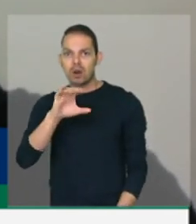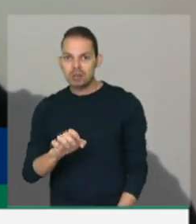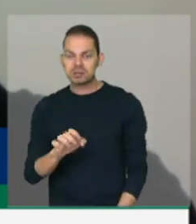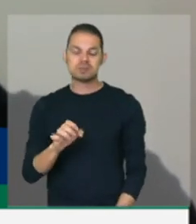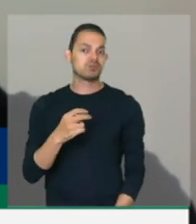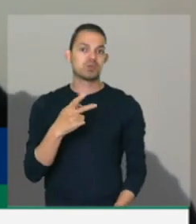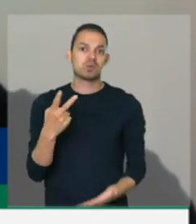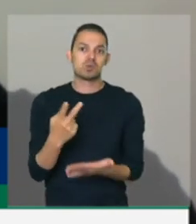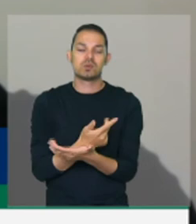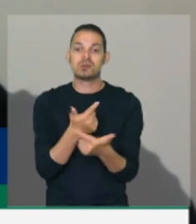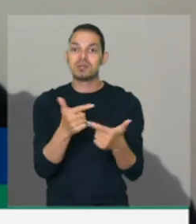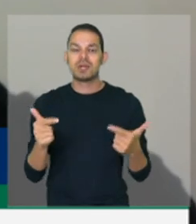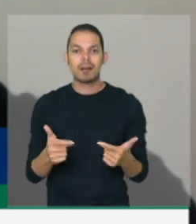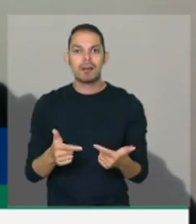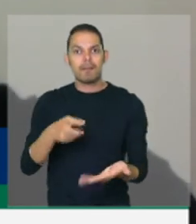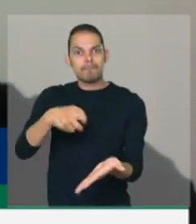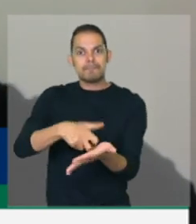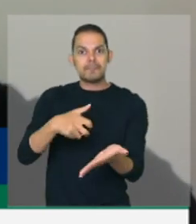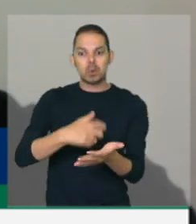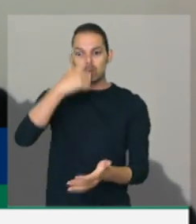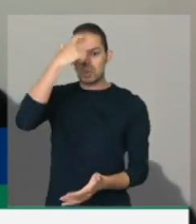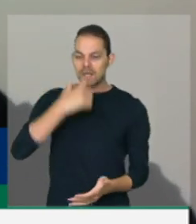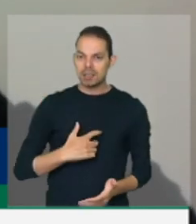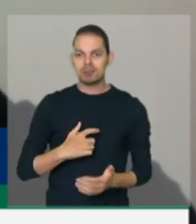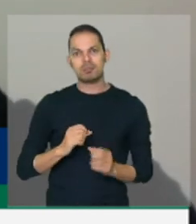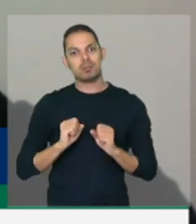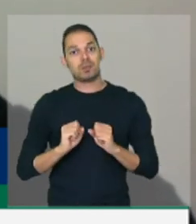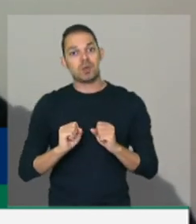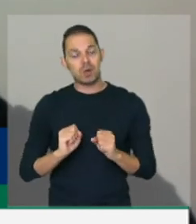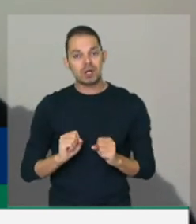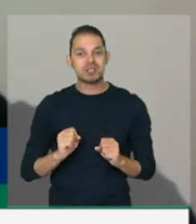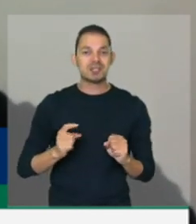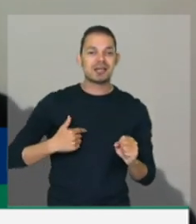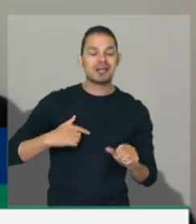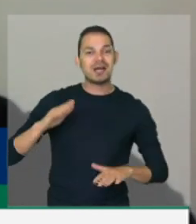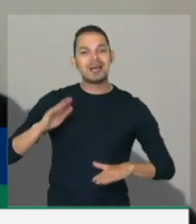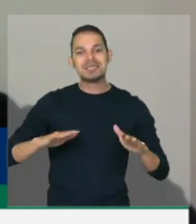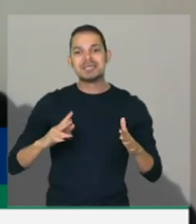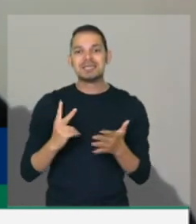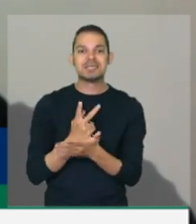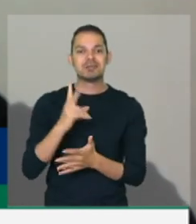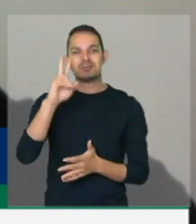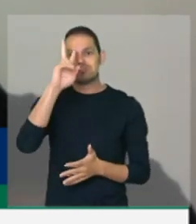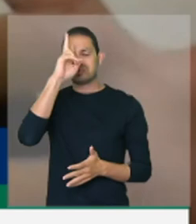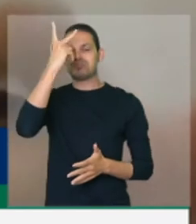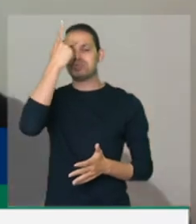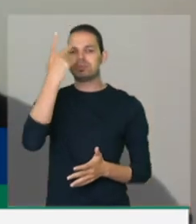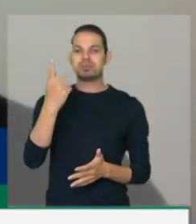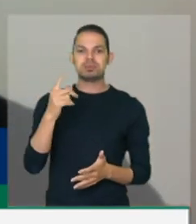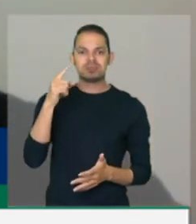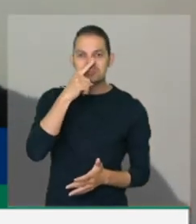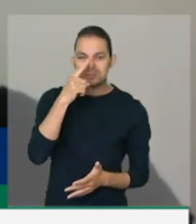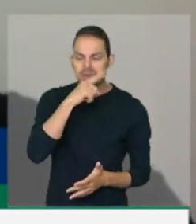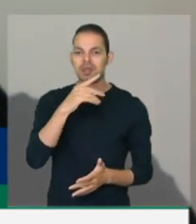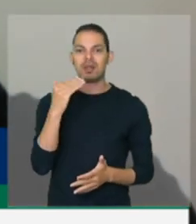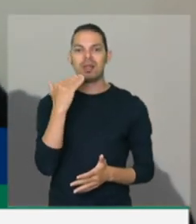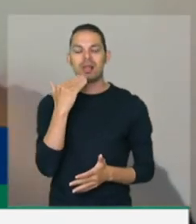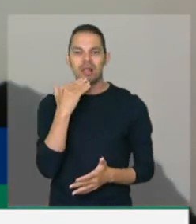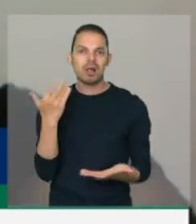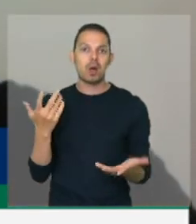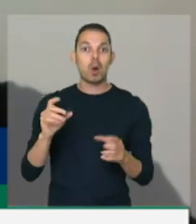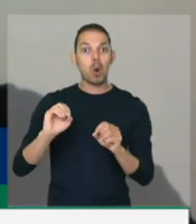possa punir o deputado tão somente, talvez, por vaidade ou por perseguição política, recaindo sobre